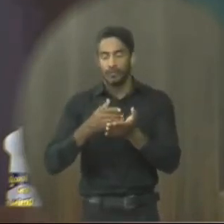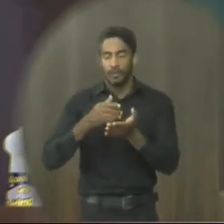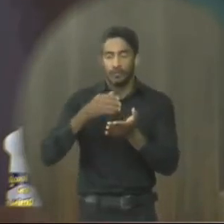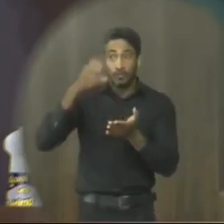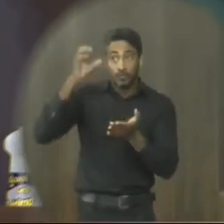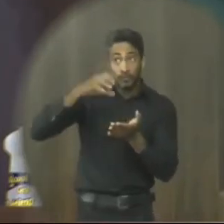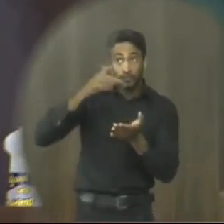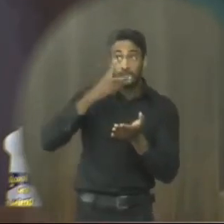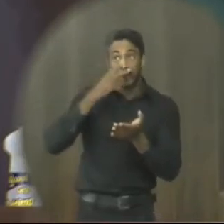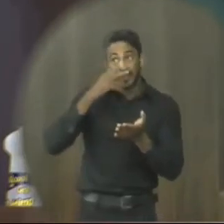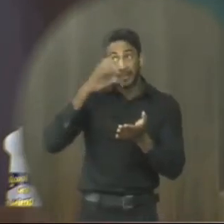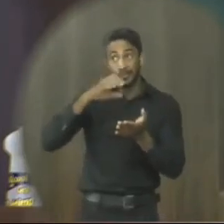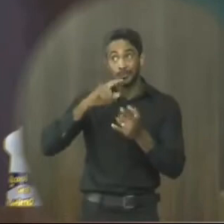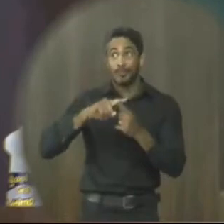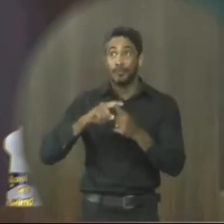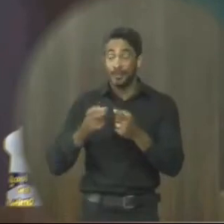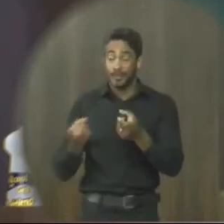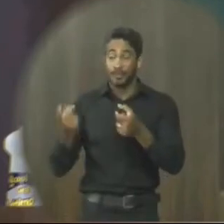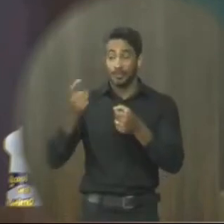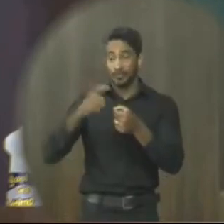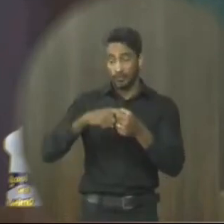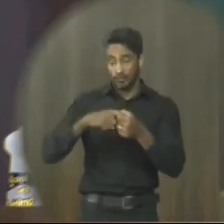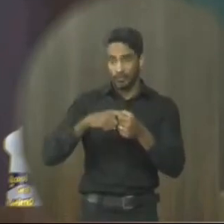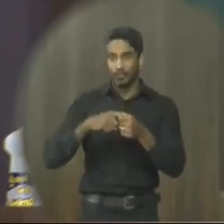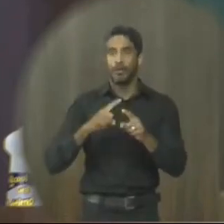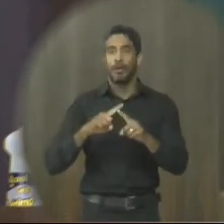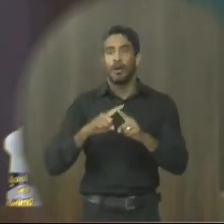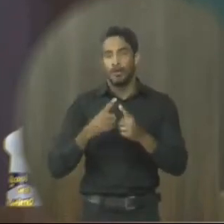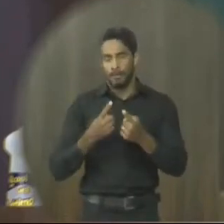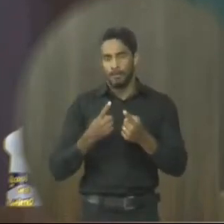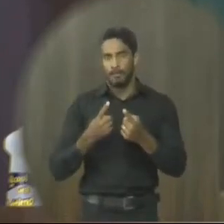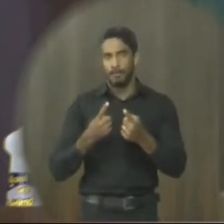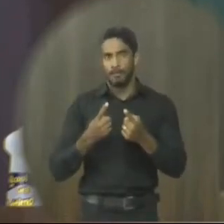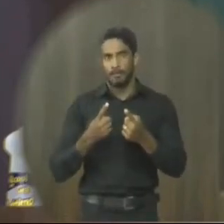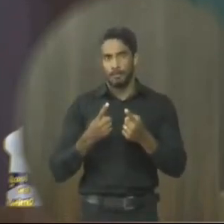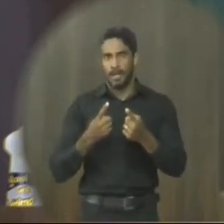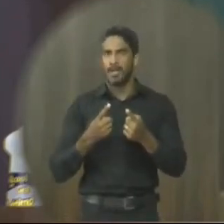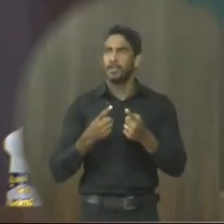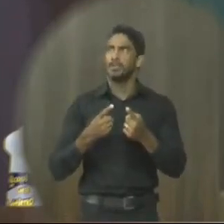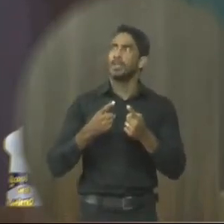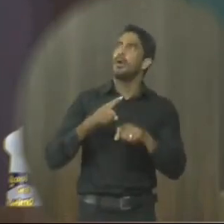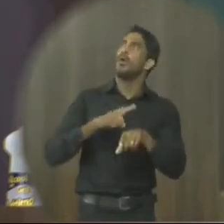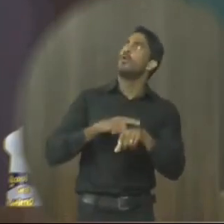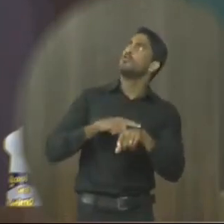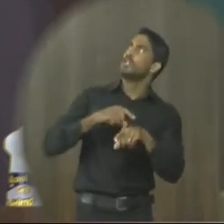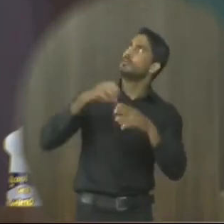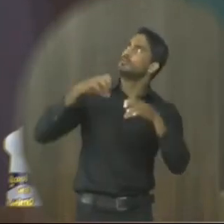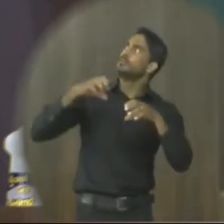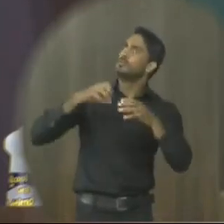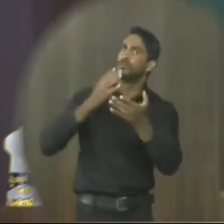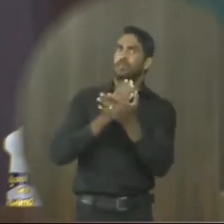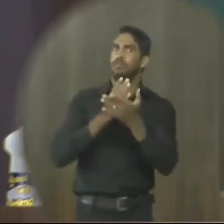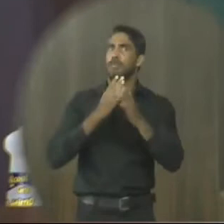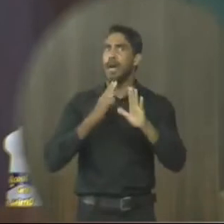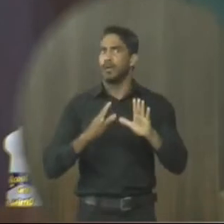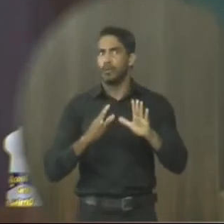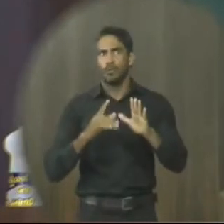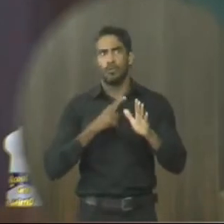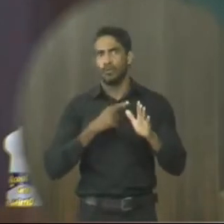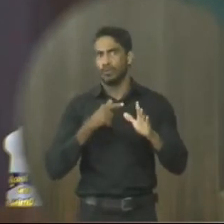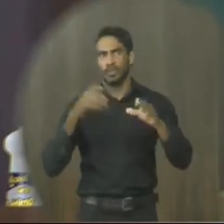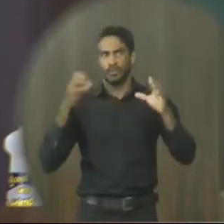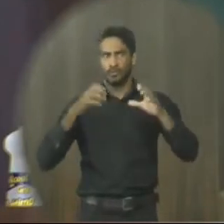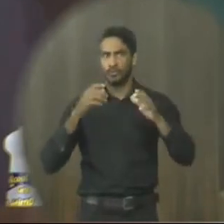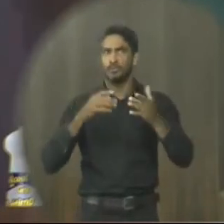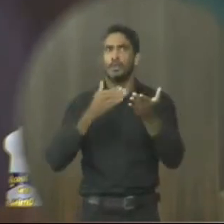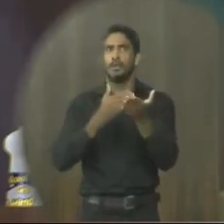ainda reiniciado, né, voltado ao serviço. Mas como o tempo firmou, assim, não... Né, juntar com previsão de chuva, hoje